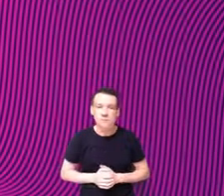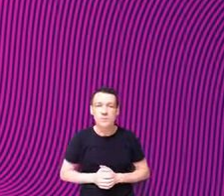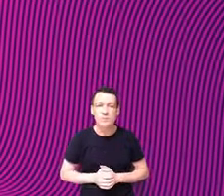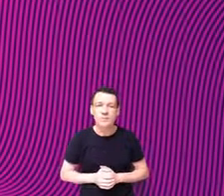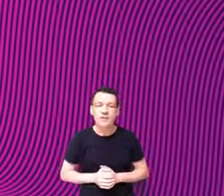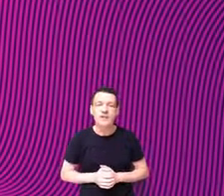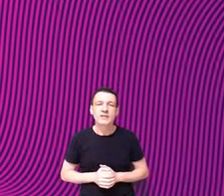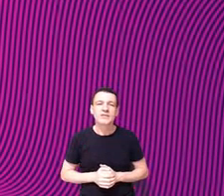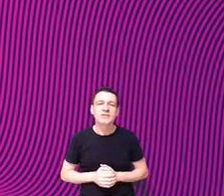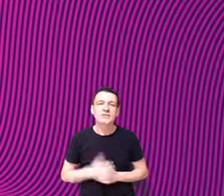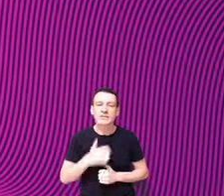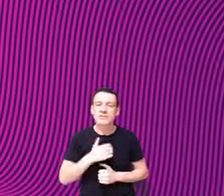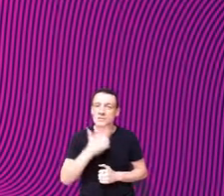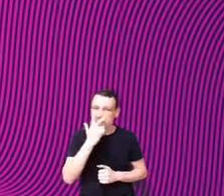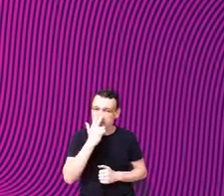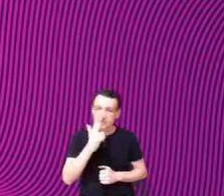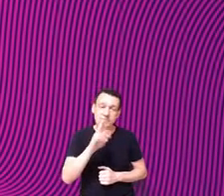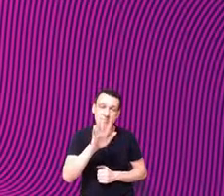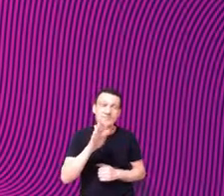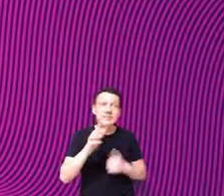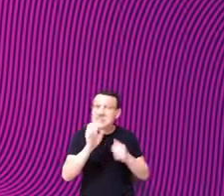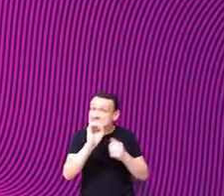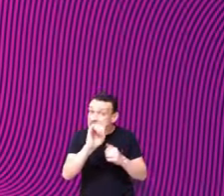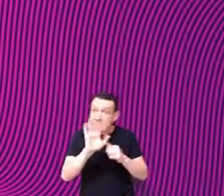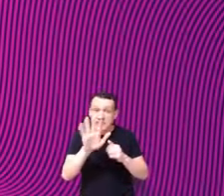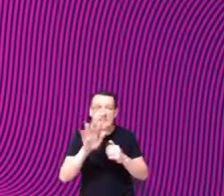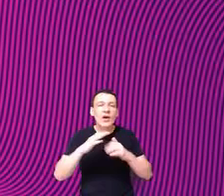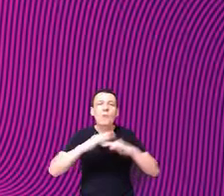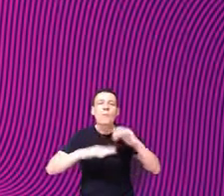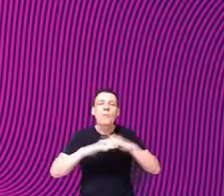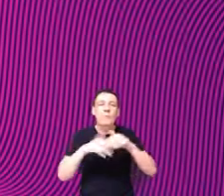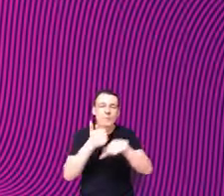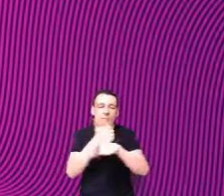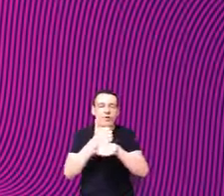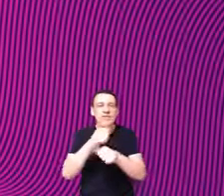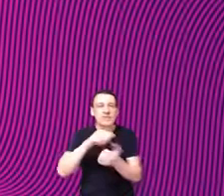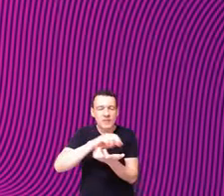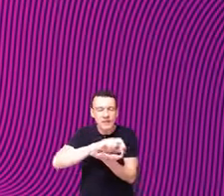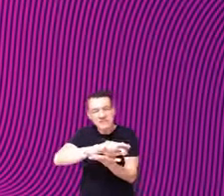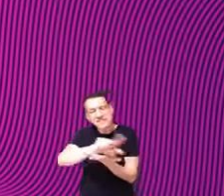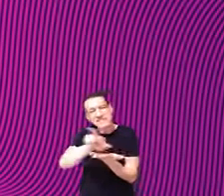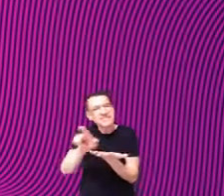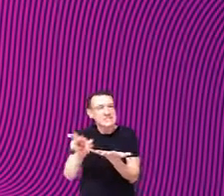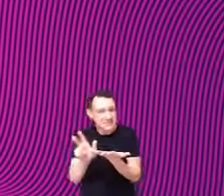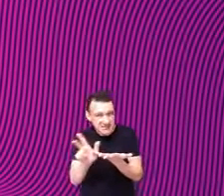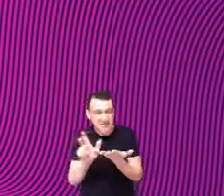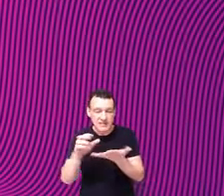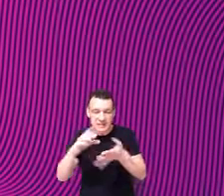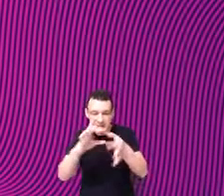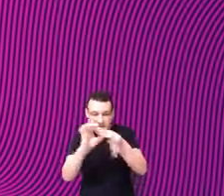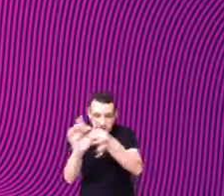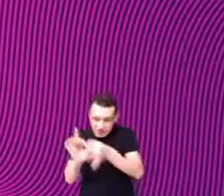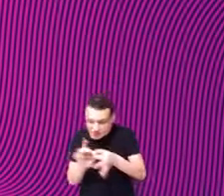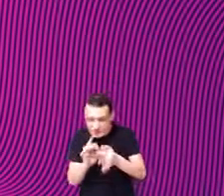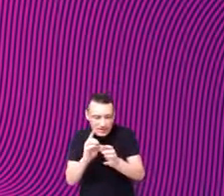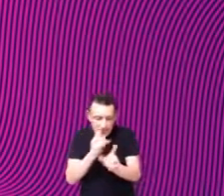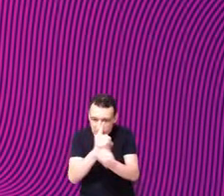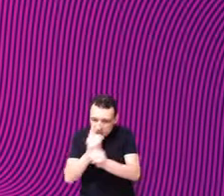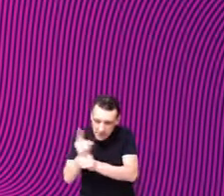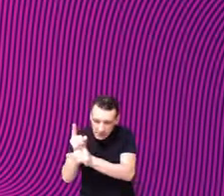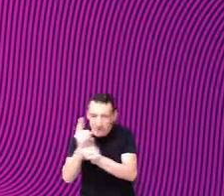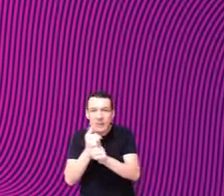um pouquinho esse cuidado integrado, né, a gente vai conseguir retardar, e esses pacientes, eles não vão